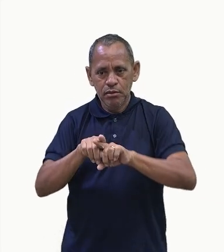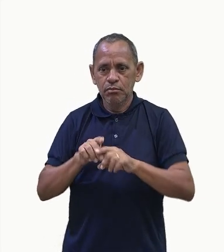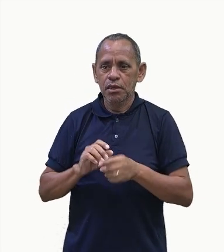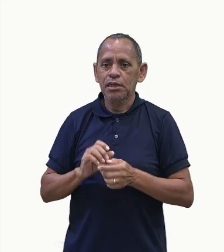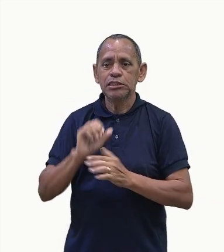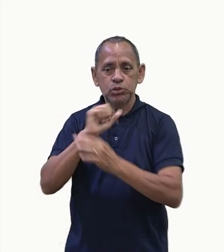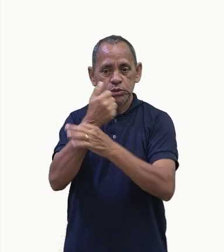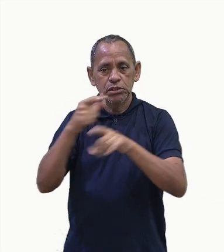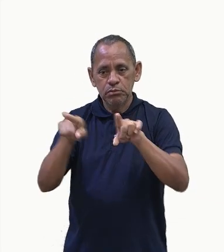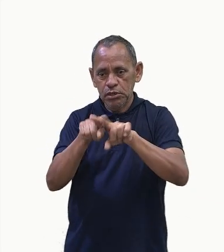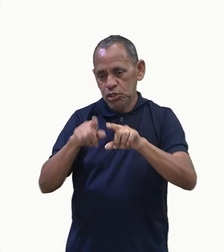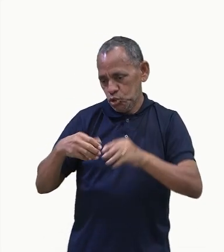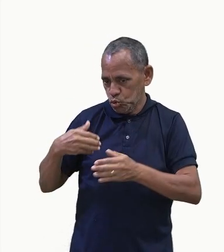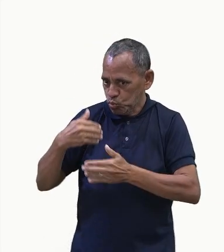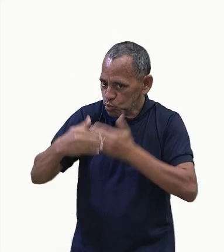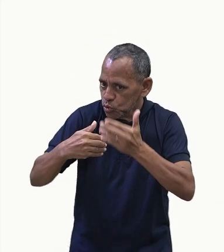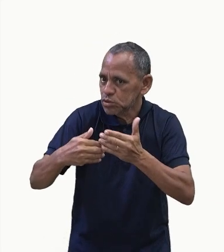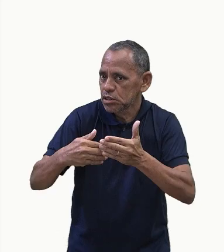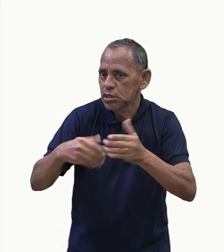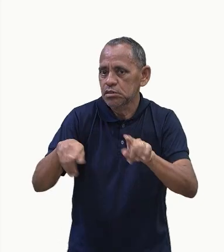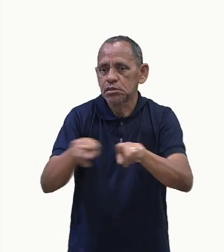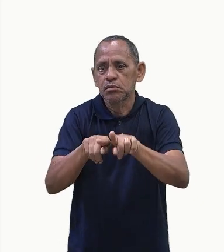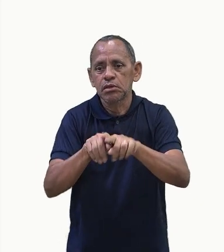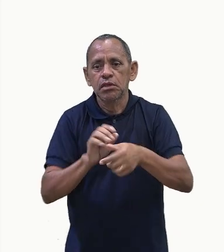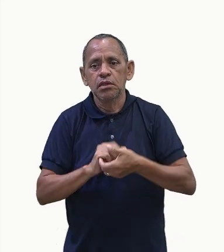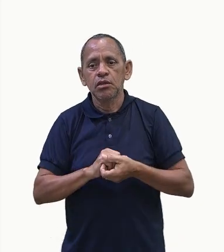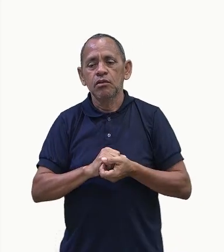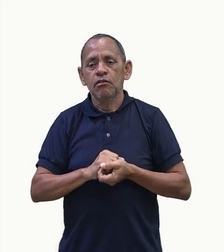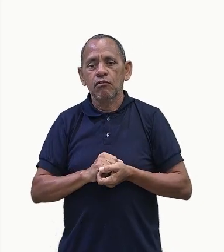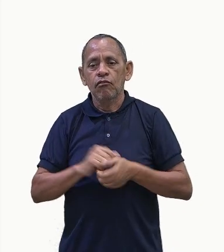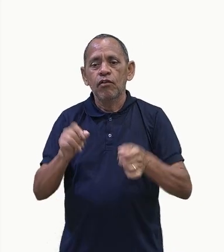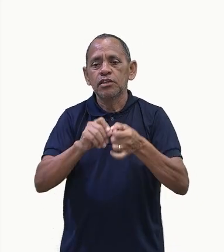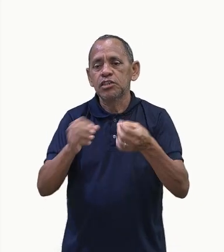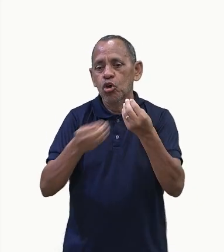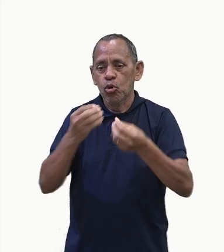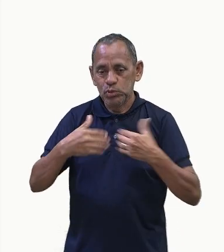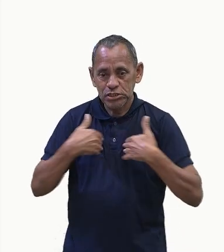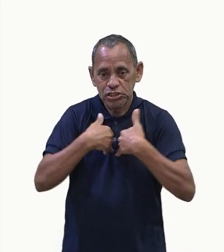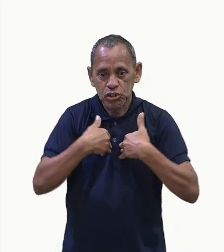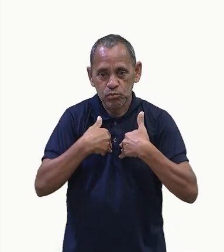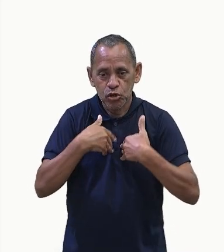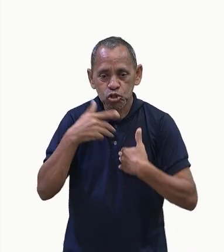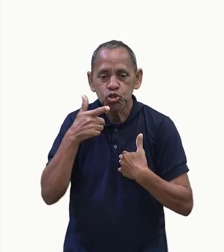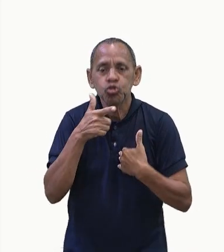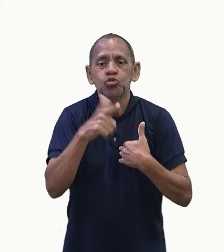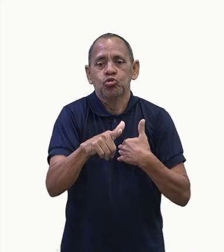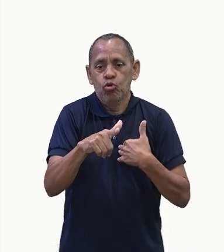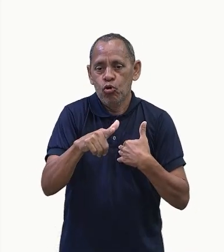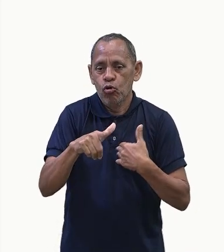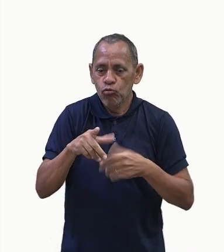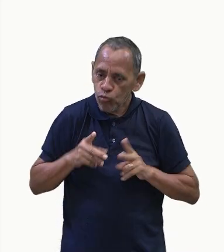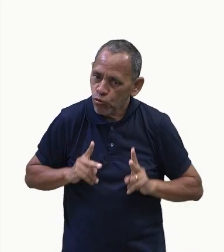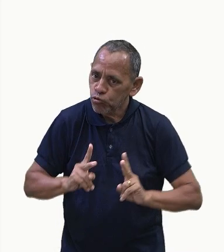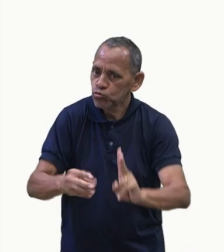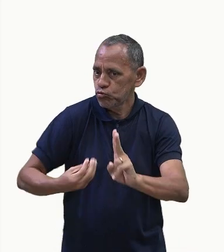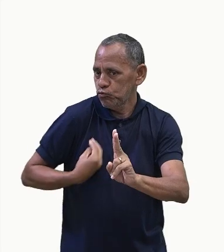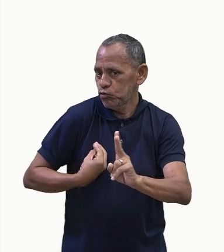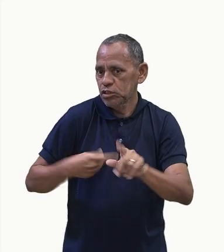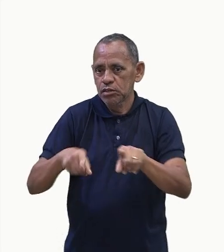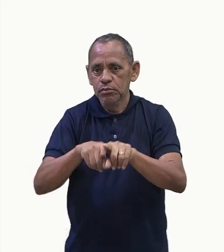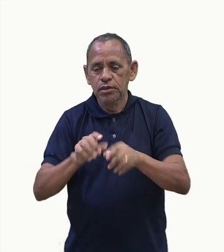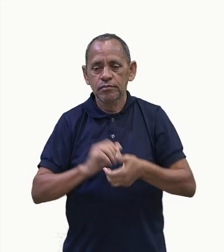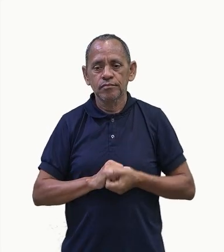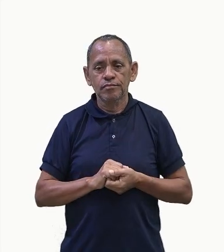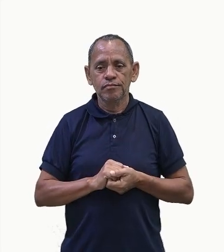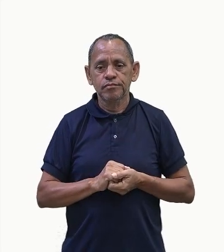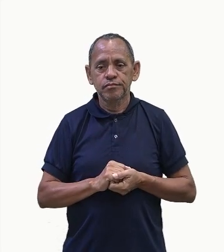conseguem fazer com que esses animais eles retornem, digamos, existam, consigam desenvolver, né, esses